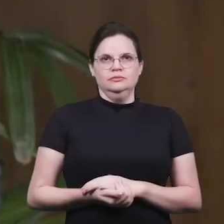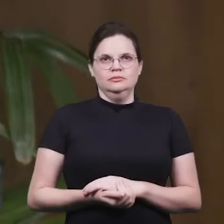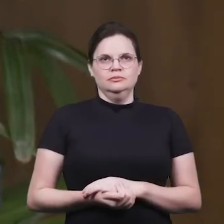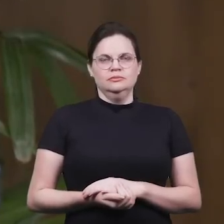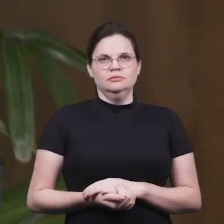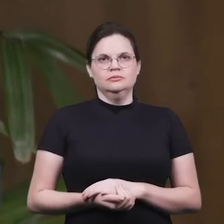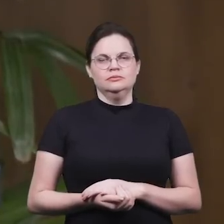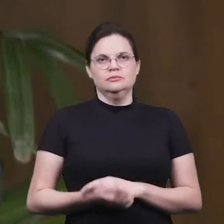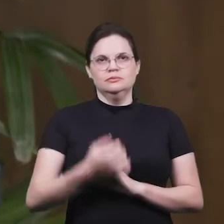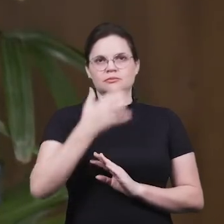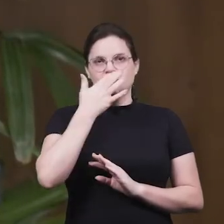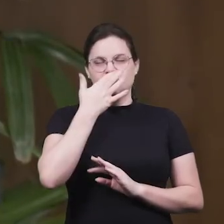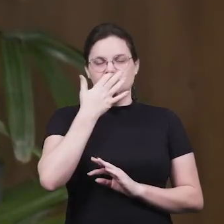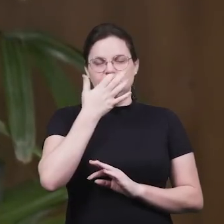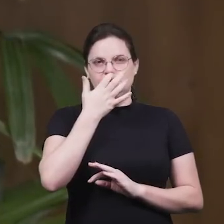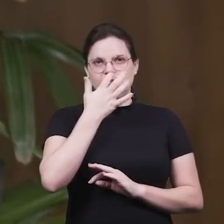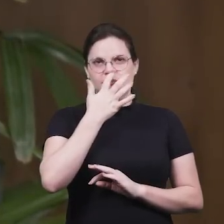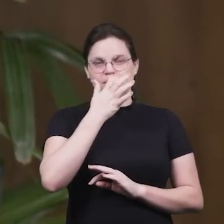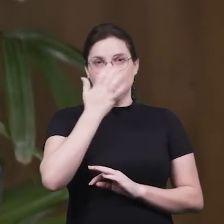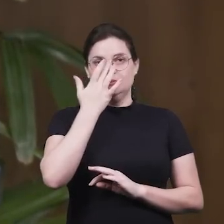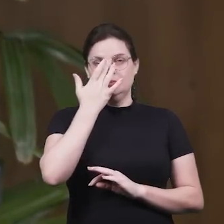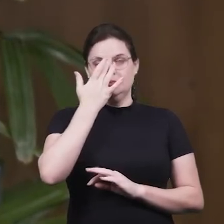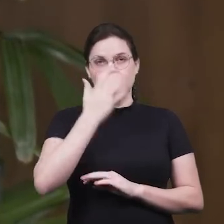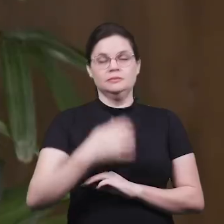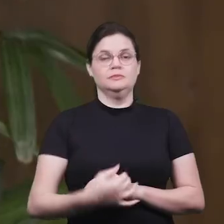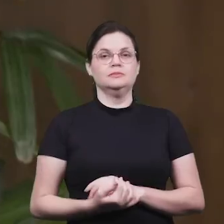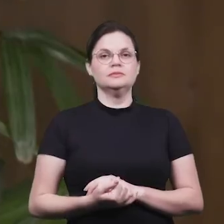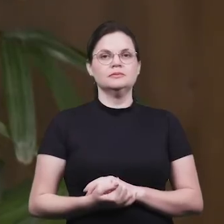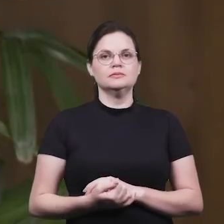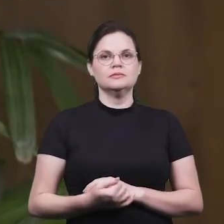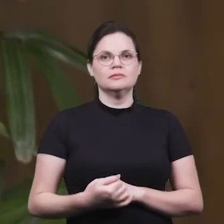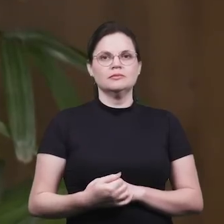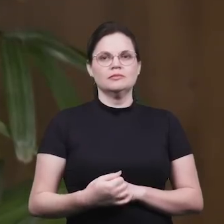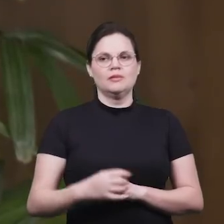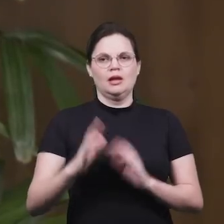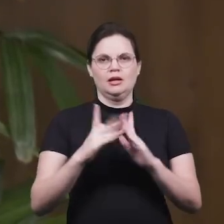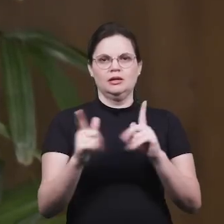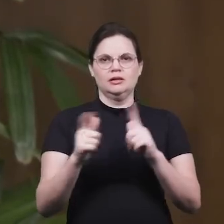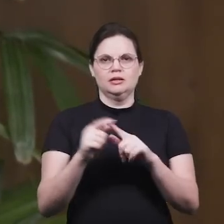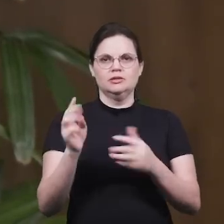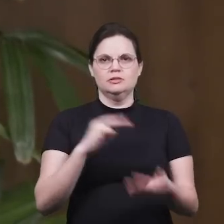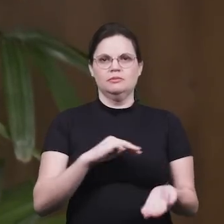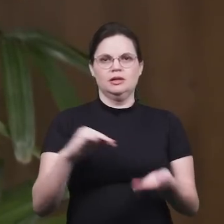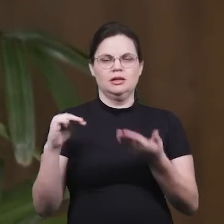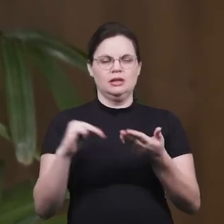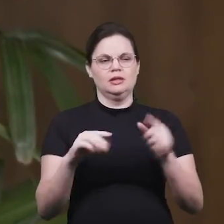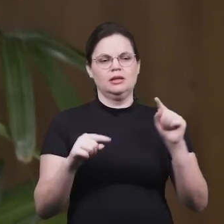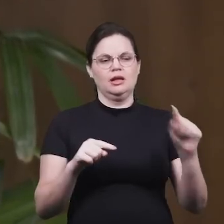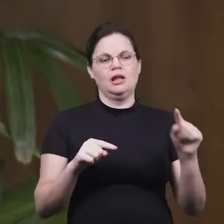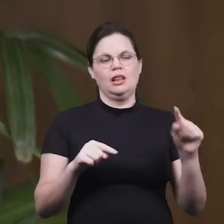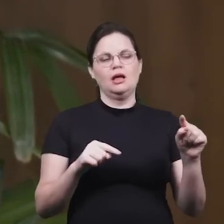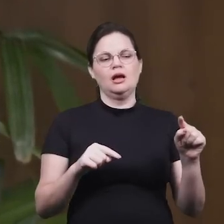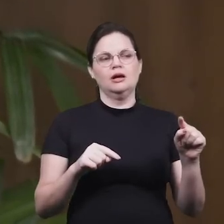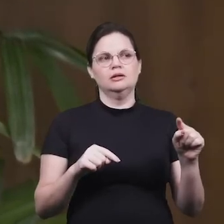em praticamente quase todos os países da antiga União Soviética já